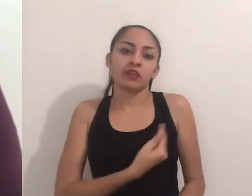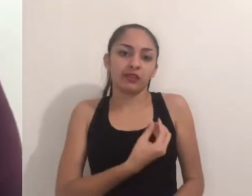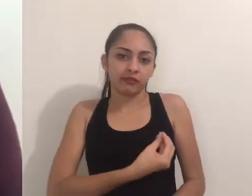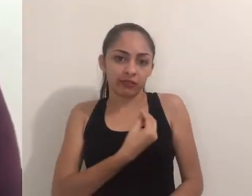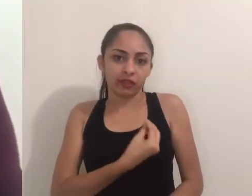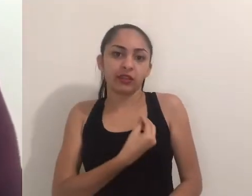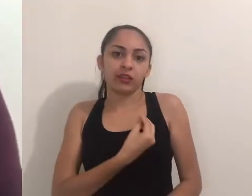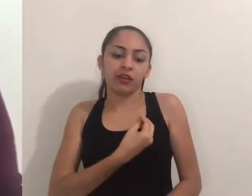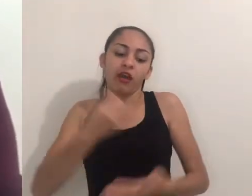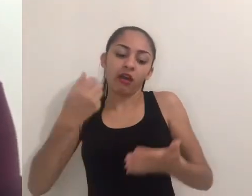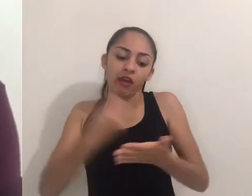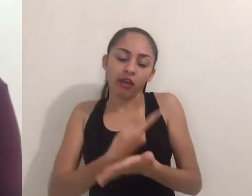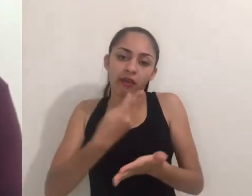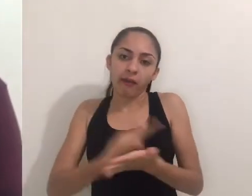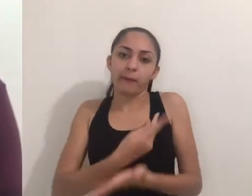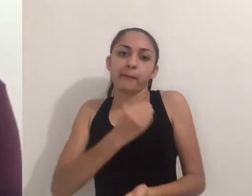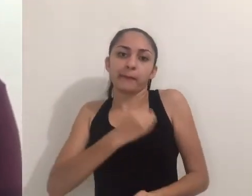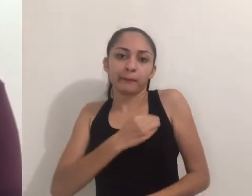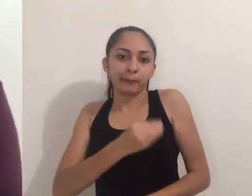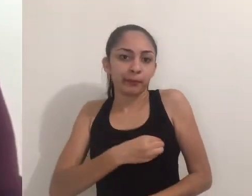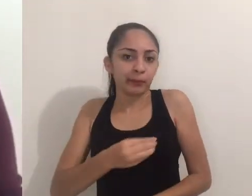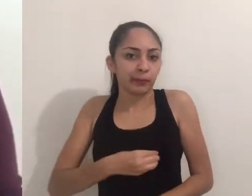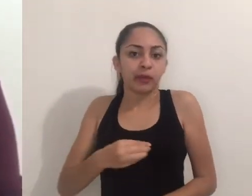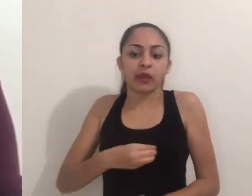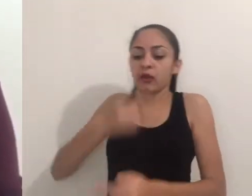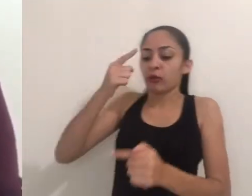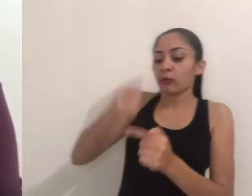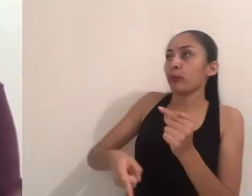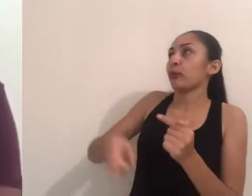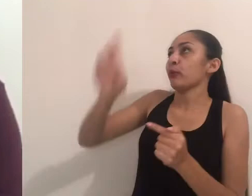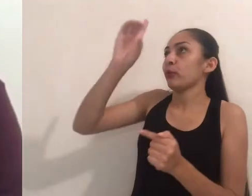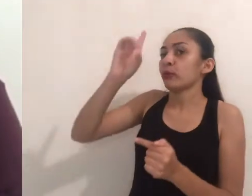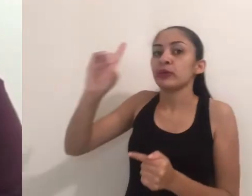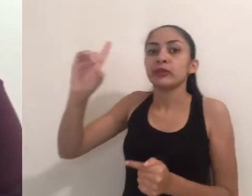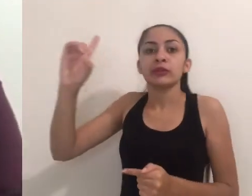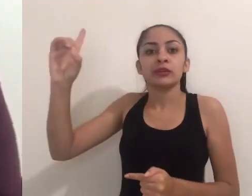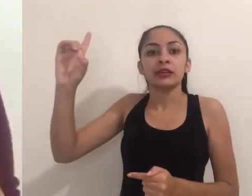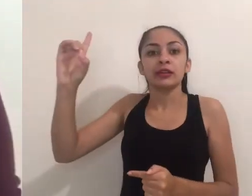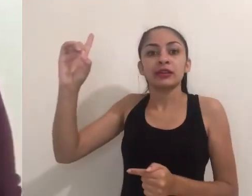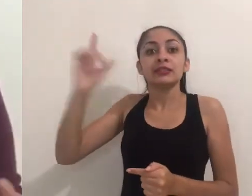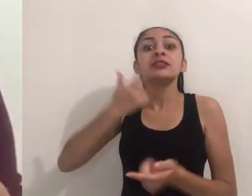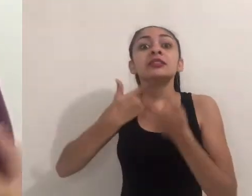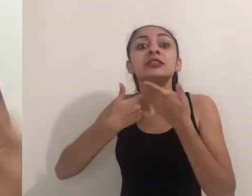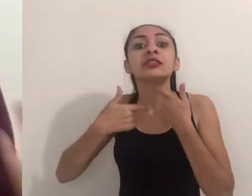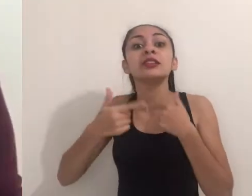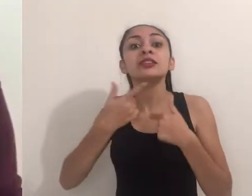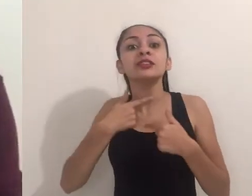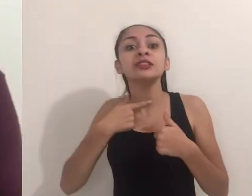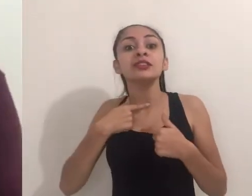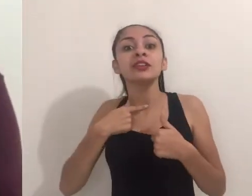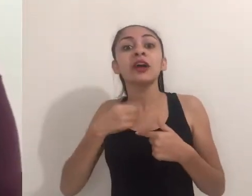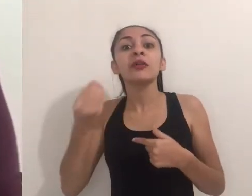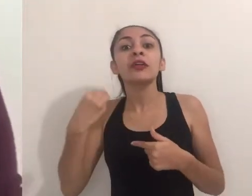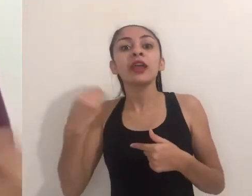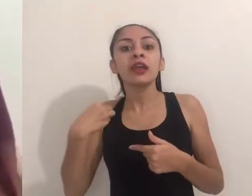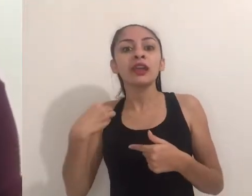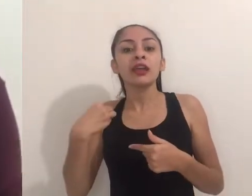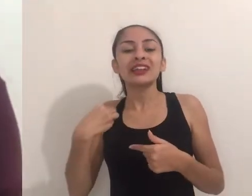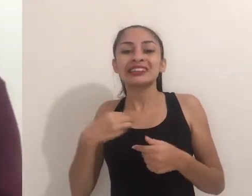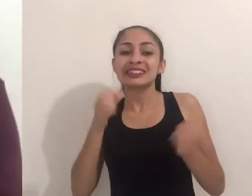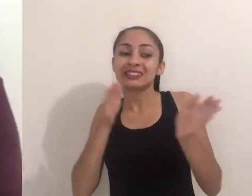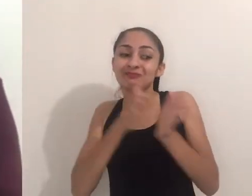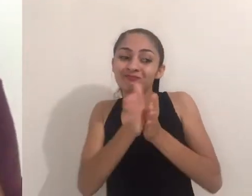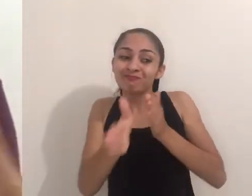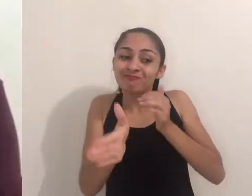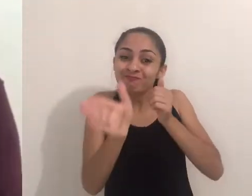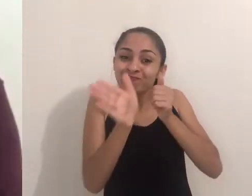vezes, quando a gente erra, quando a gente não faz aquilo que é certo, a gente tende a querer fugir também, por